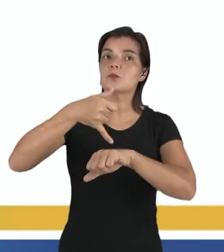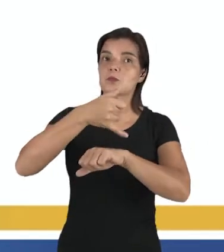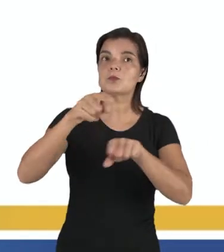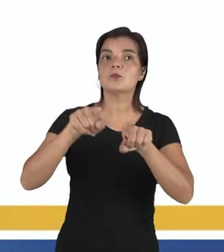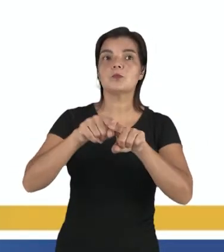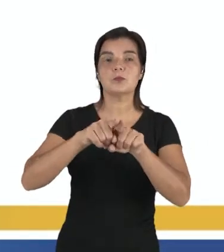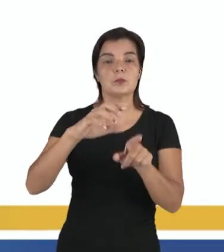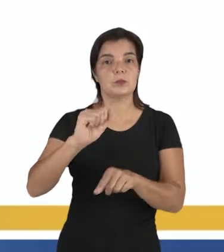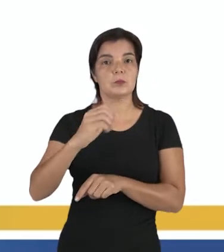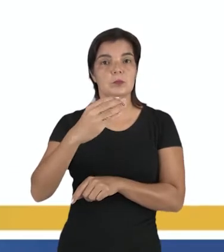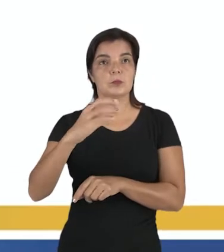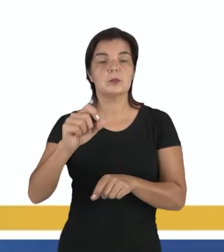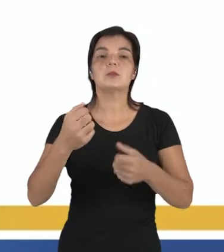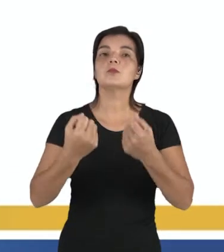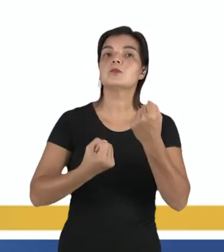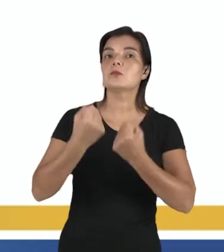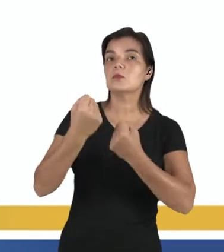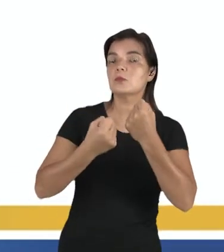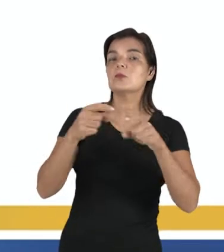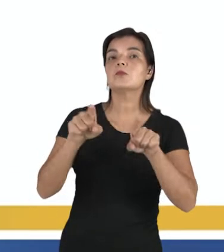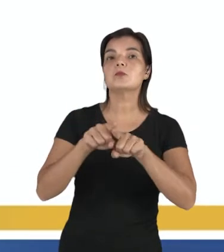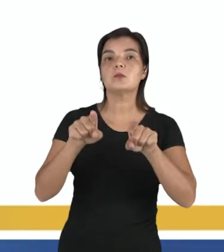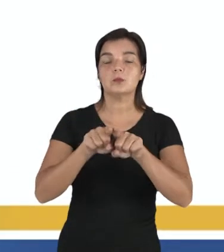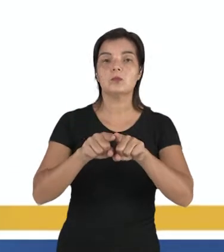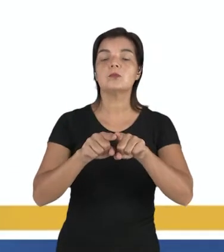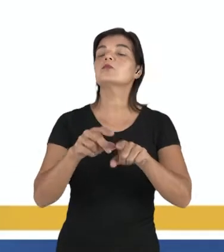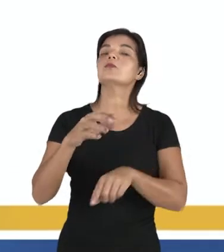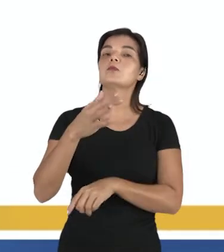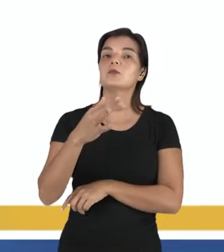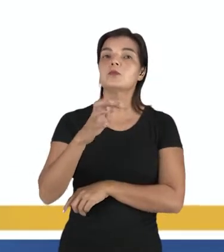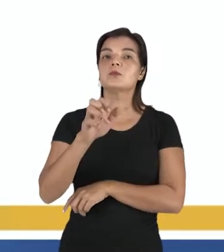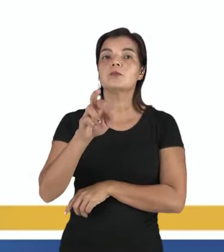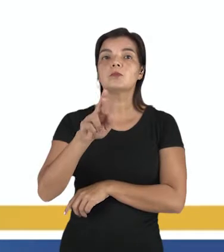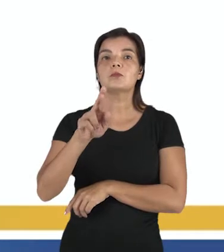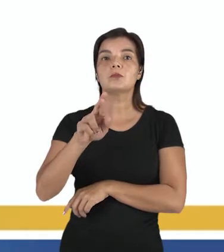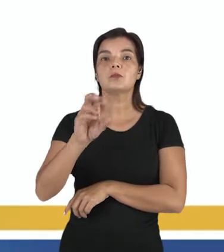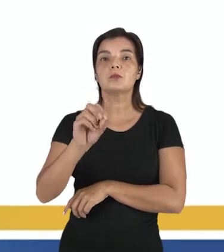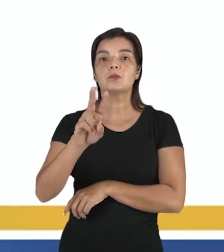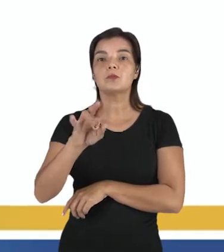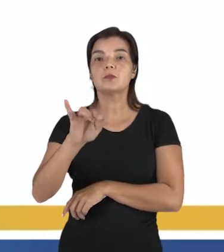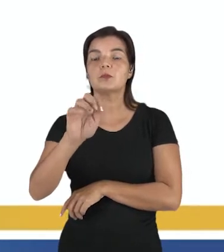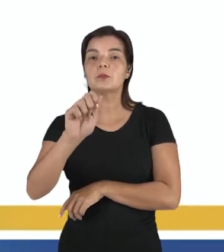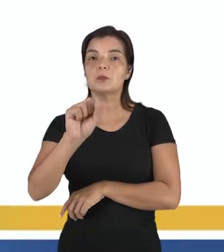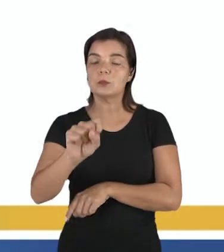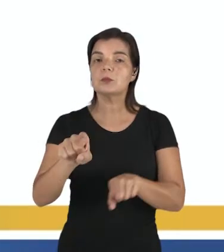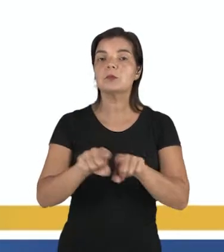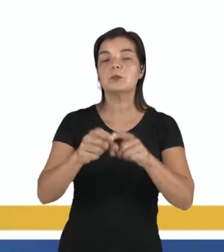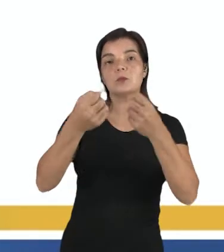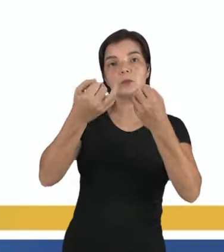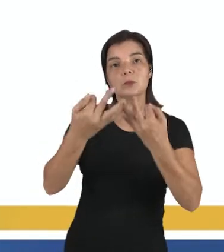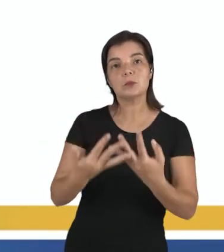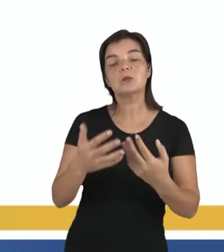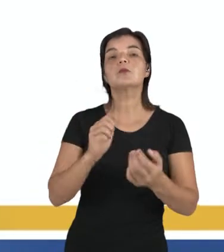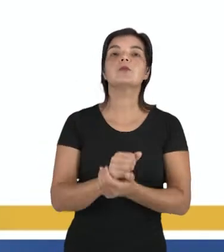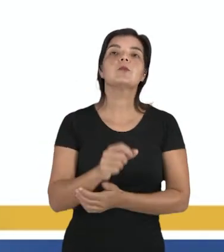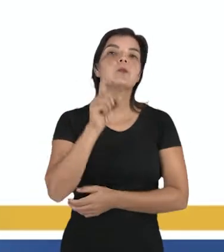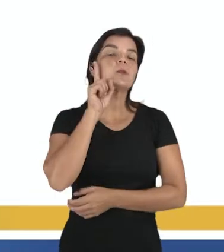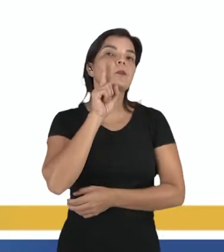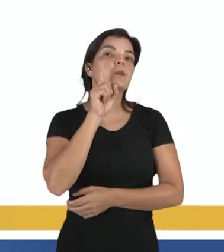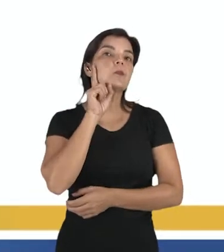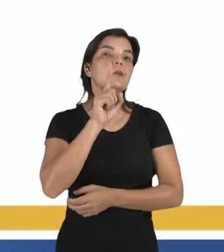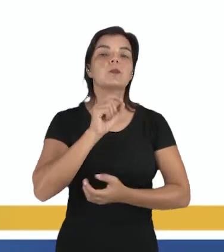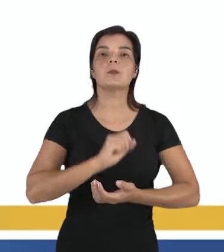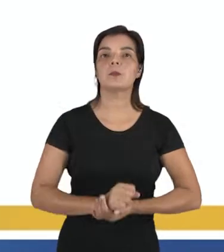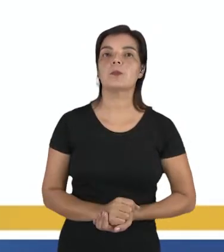aço, automóveis e ferrovias. Aí, voltando, continuando a nossa fala sobre os Estados